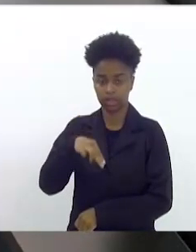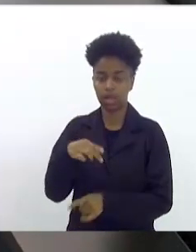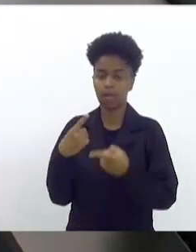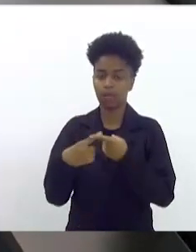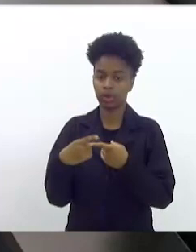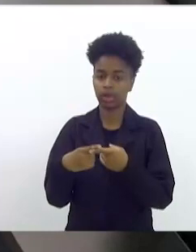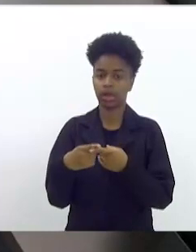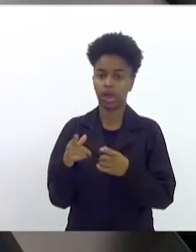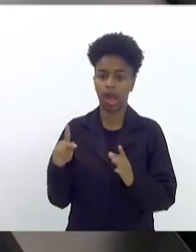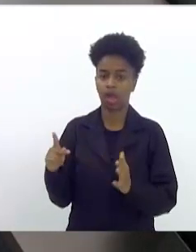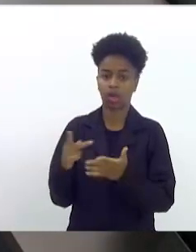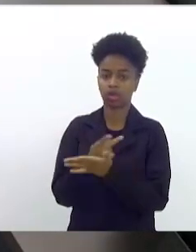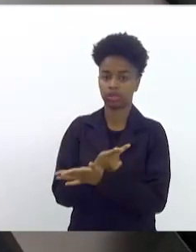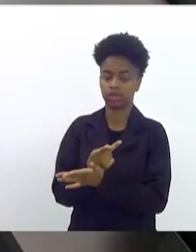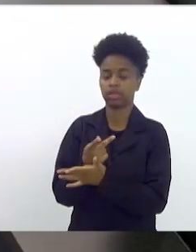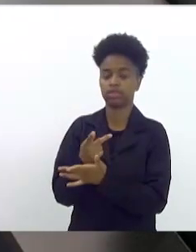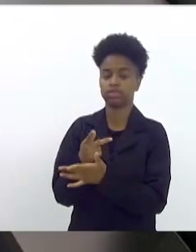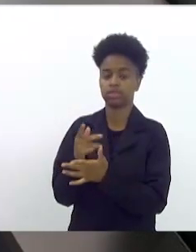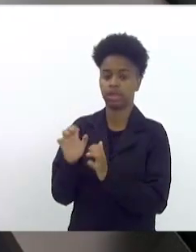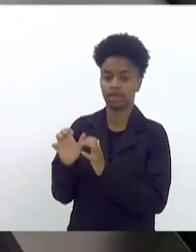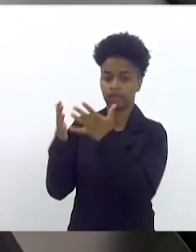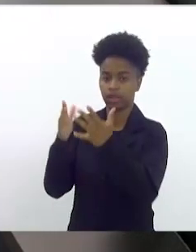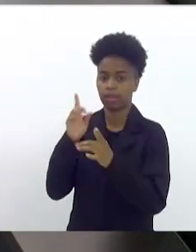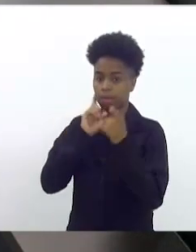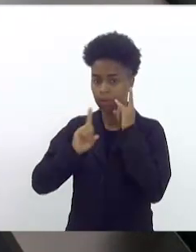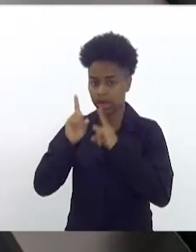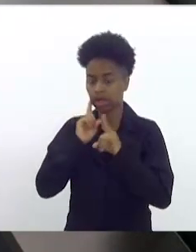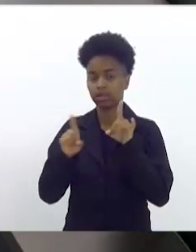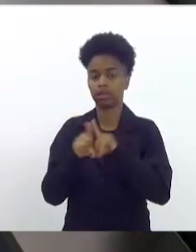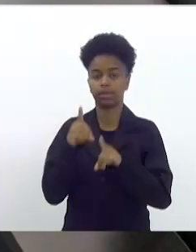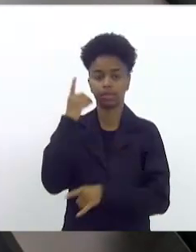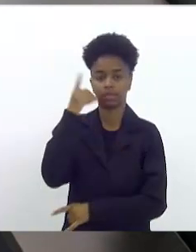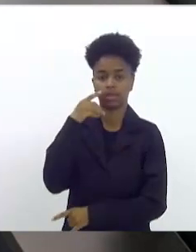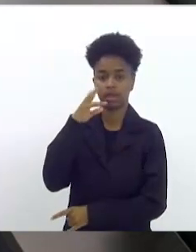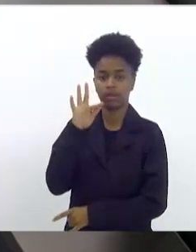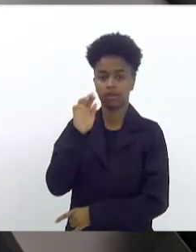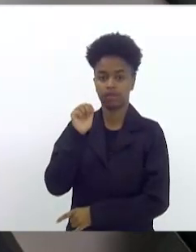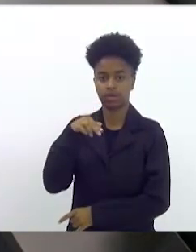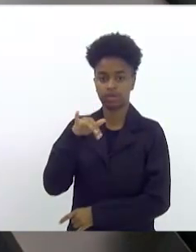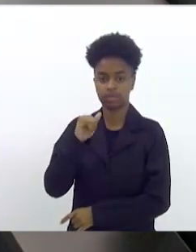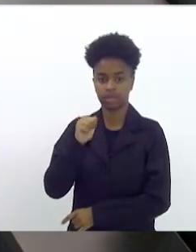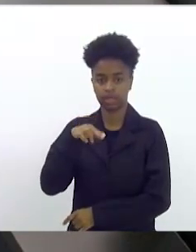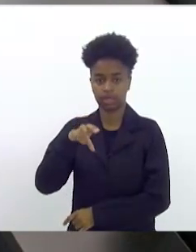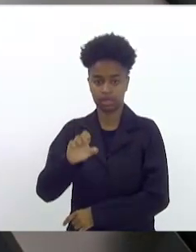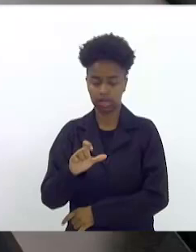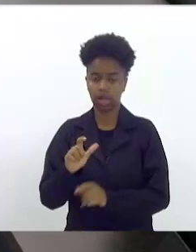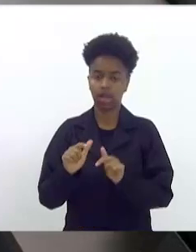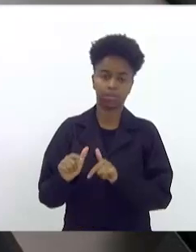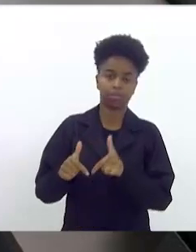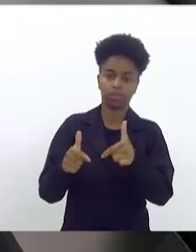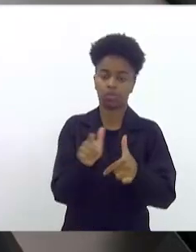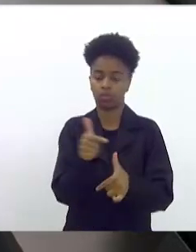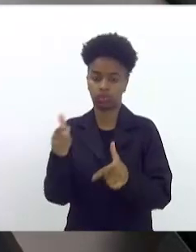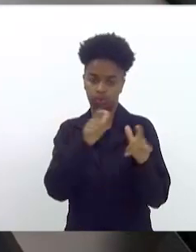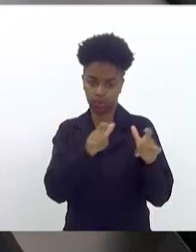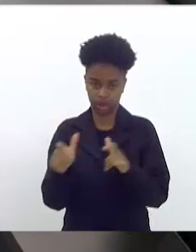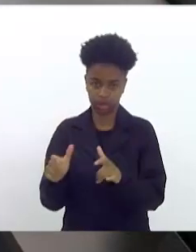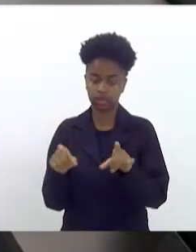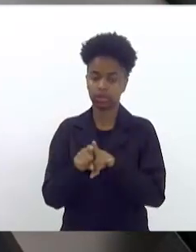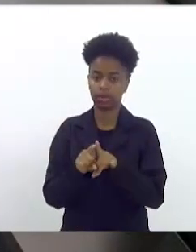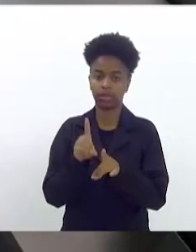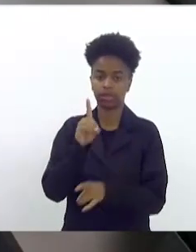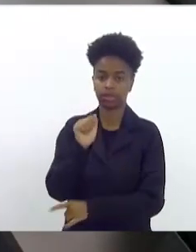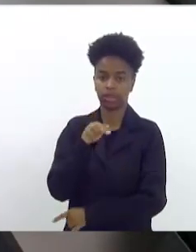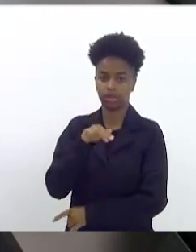em Maricá, da deputada Franciane, que também está numa agenda externa, e da deputada Dani Monteiro, que já deve